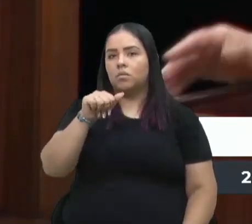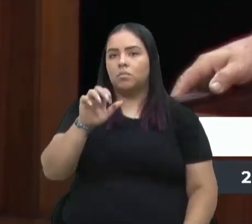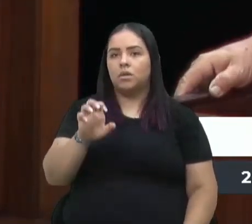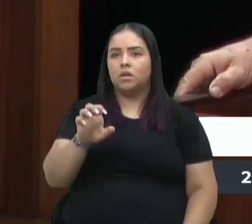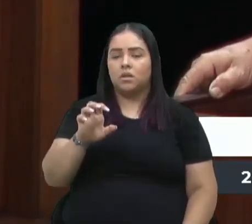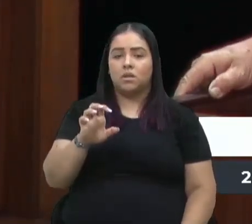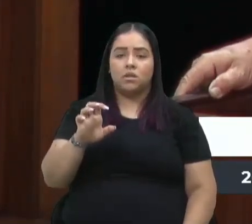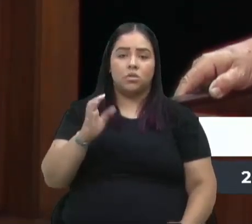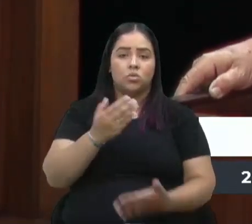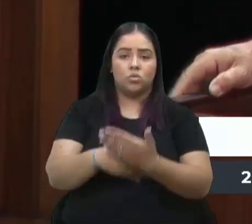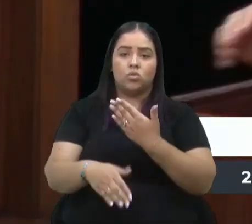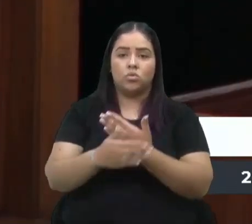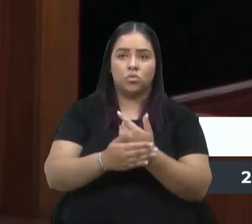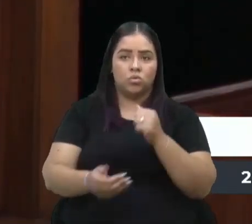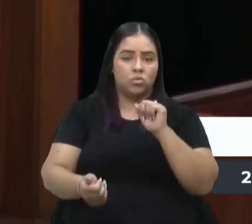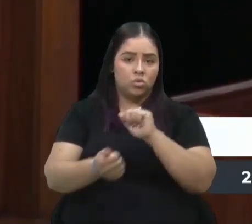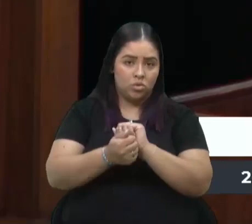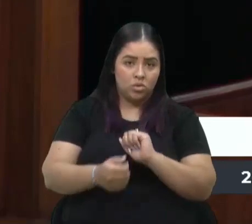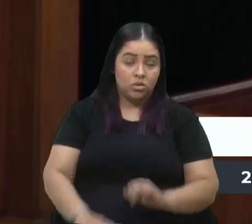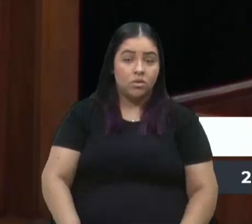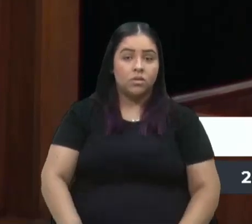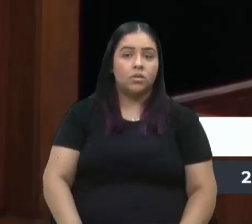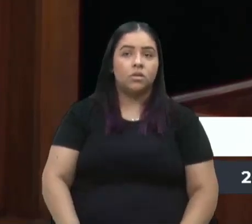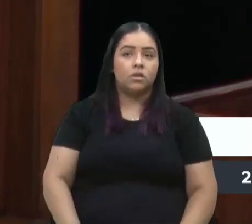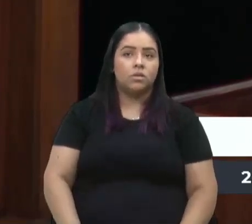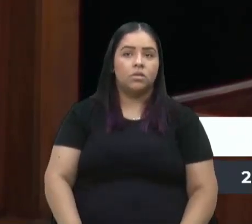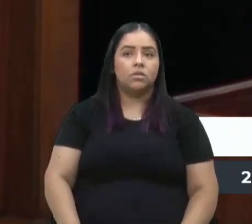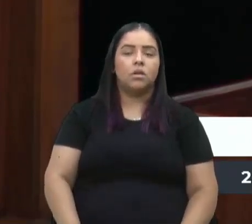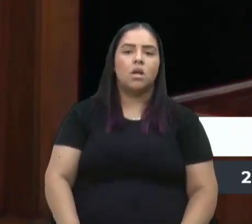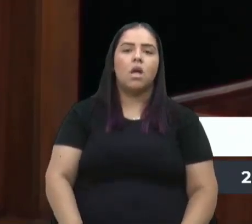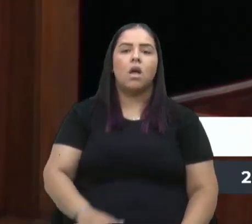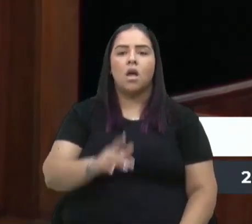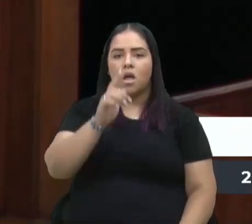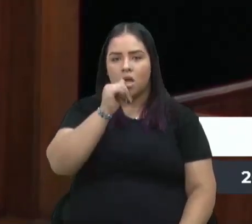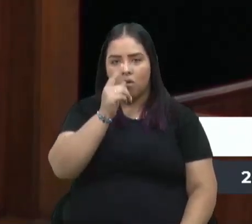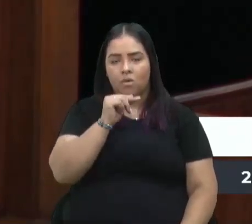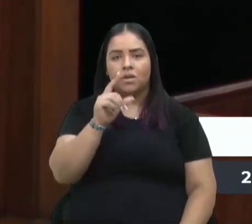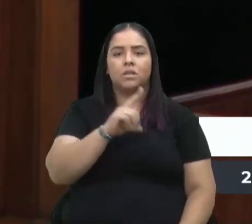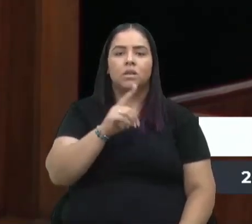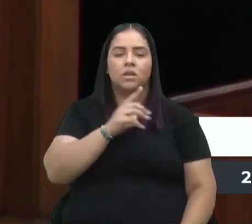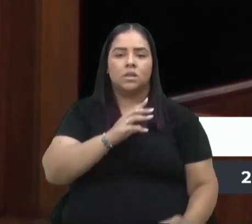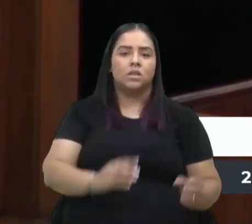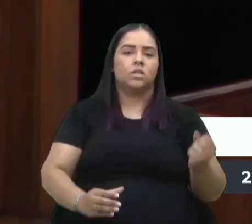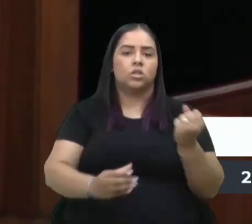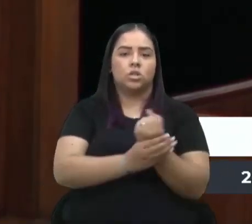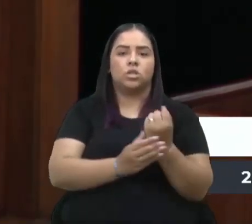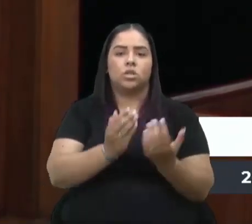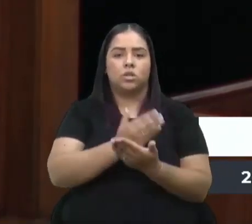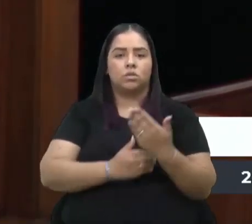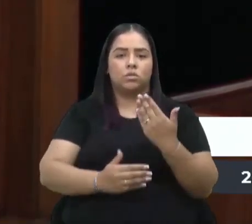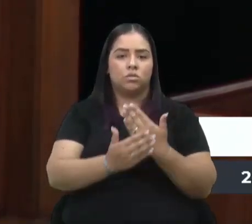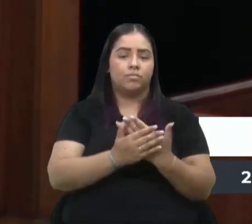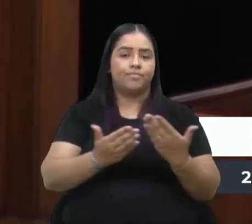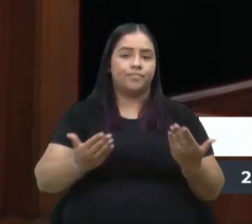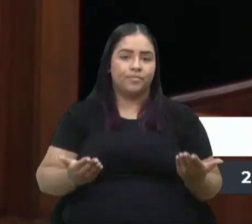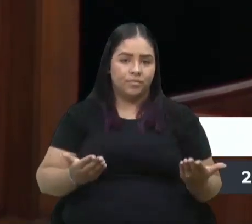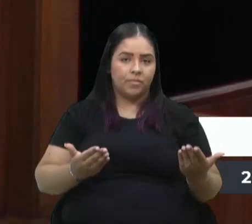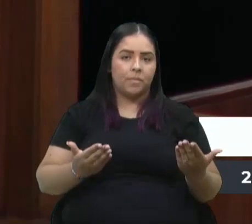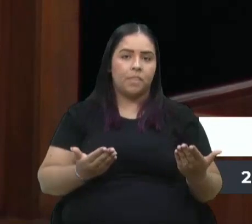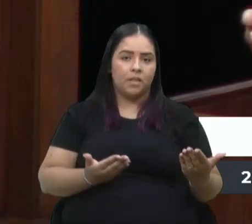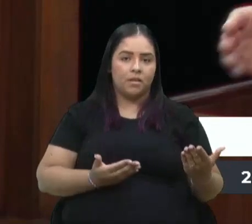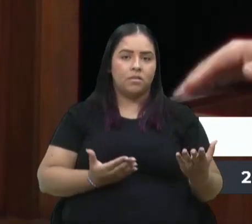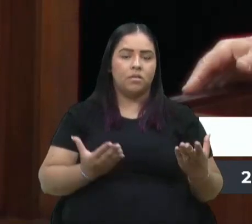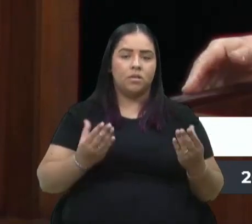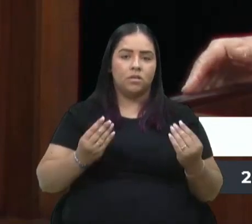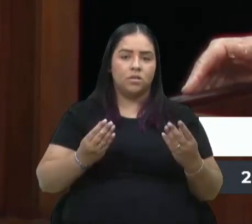vai junto. Tudo isso vai junto, já a água tem a garantia, os órgãos, então praticamente